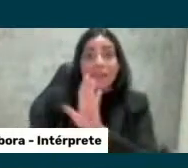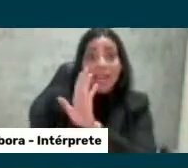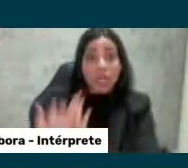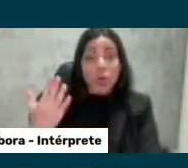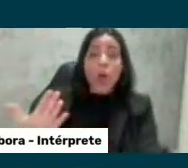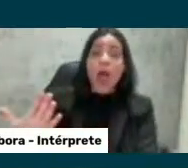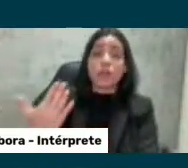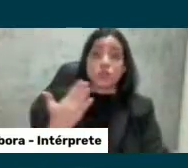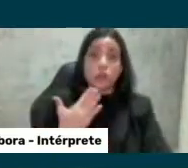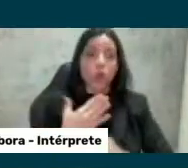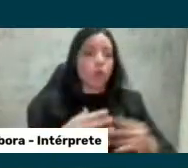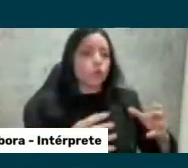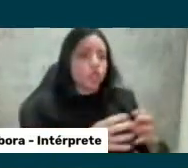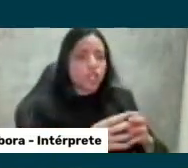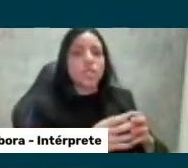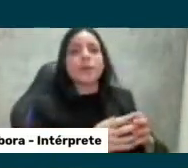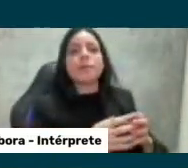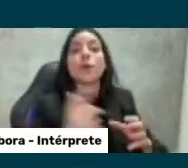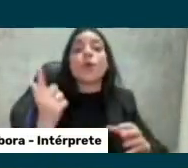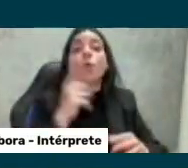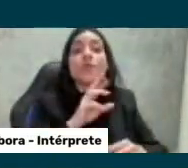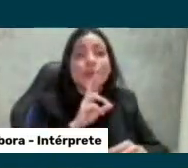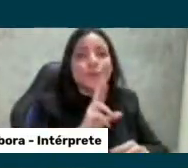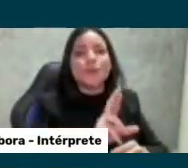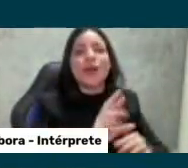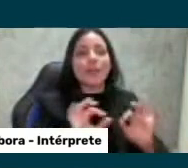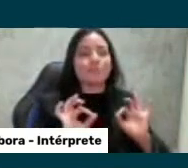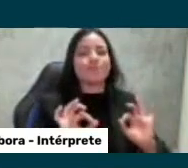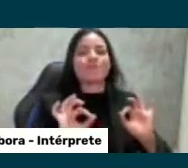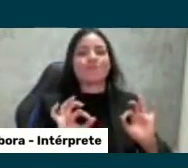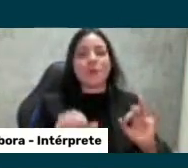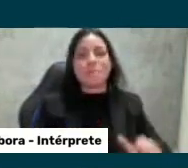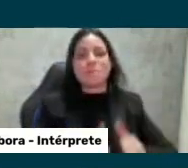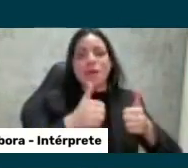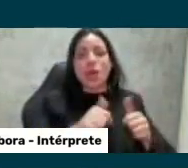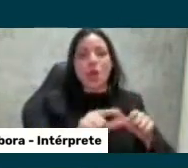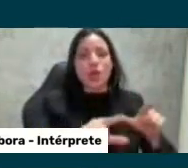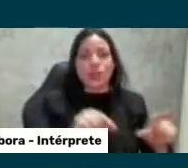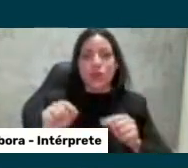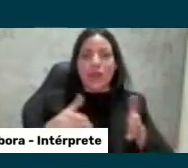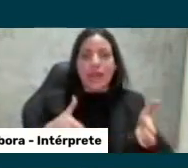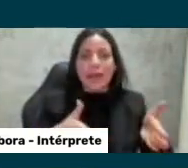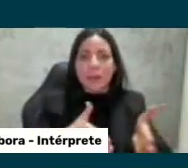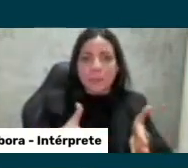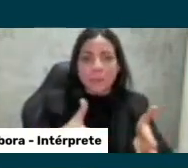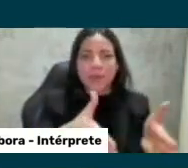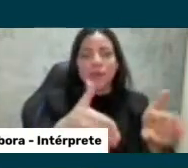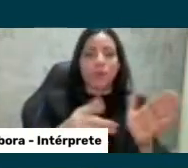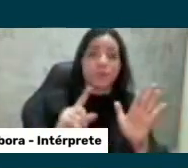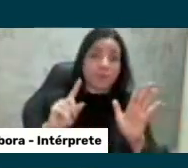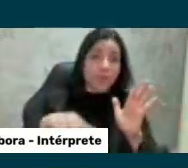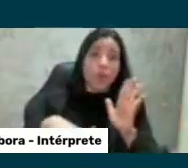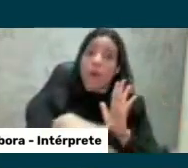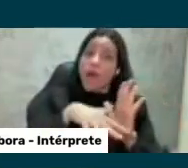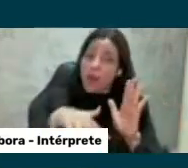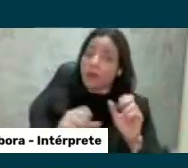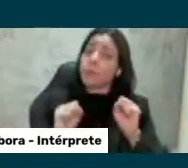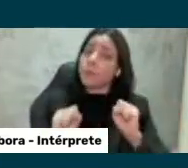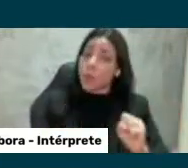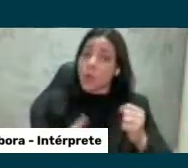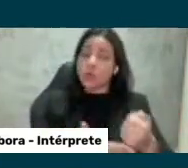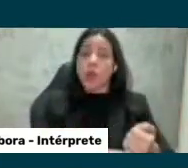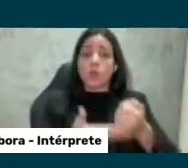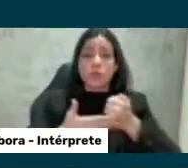num conjunto mais assertivo de caminhos, né? Então, é um espaço que é uma área que a gente pode ter um auxílio de IA muito